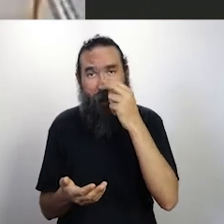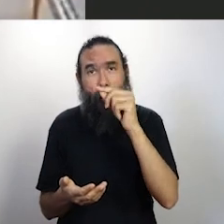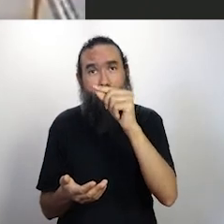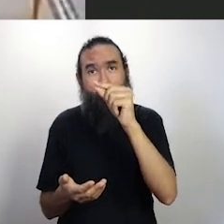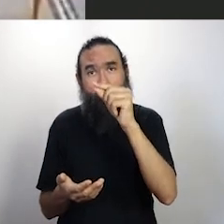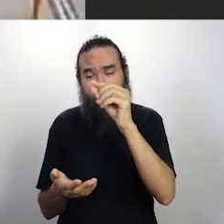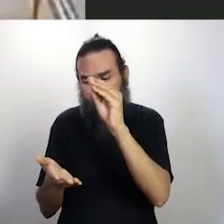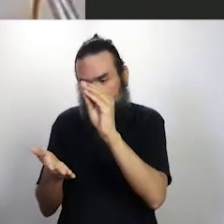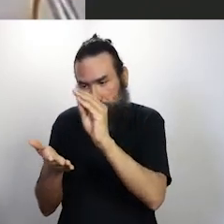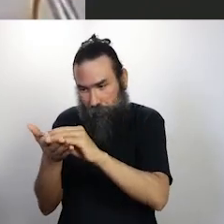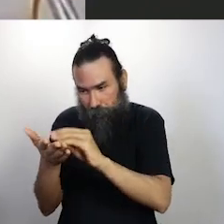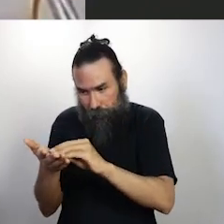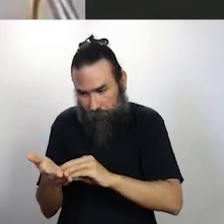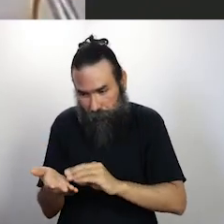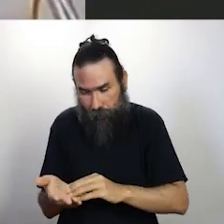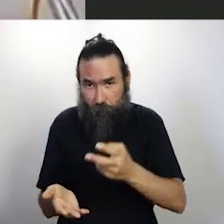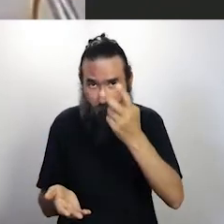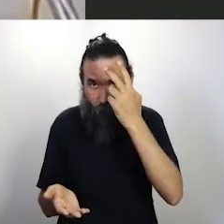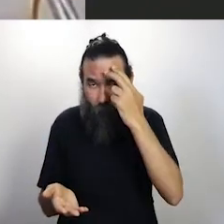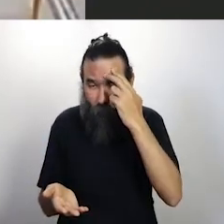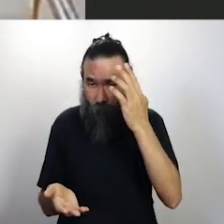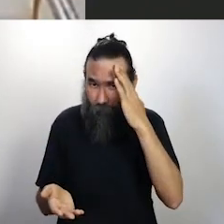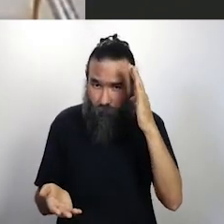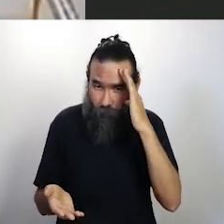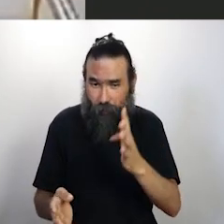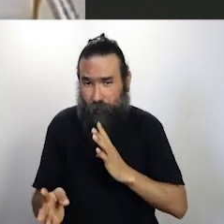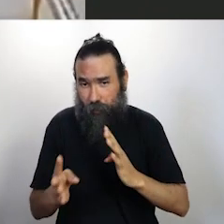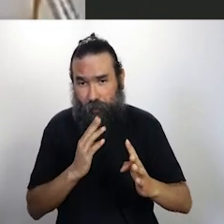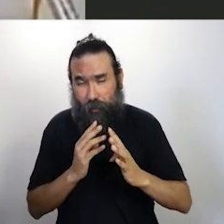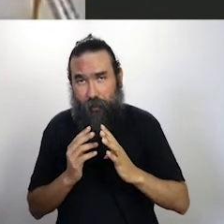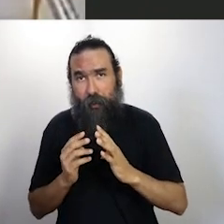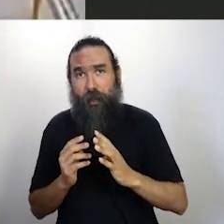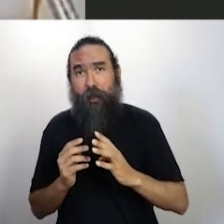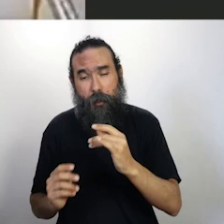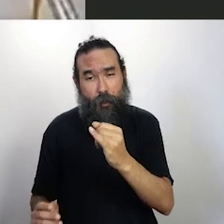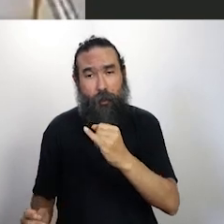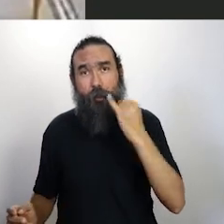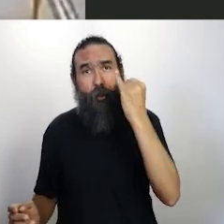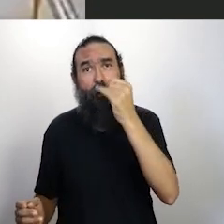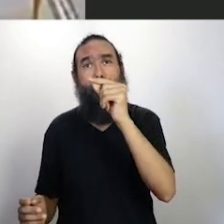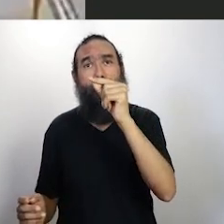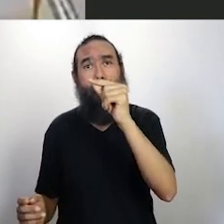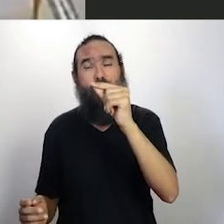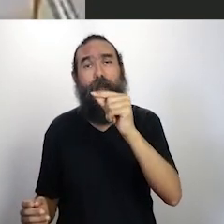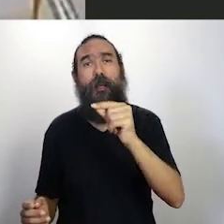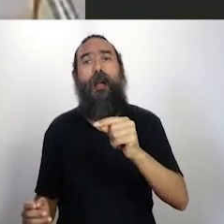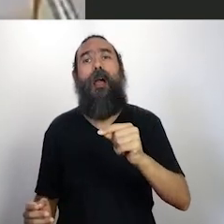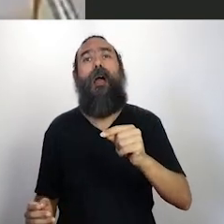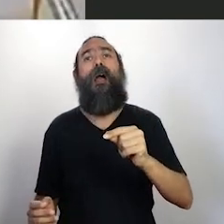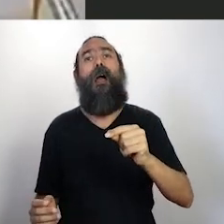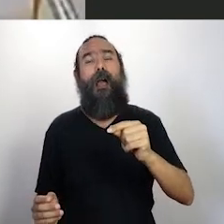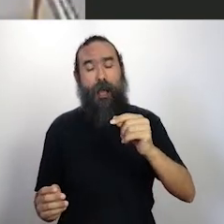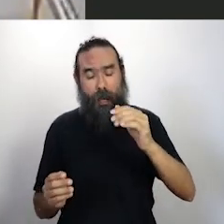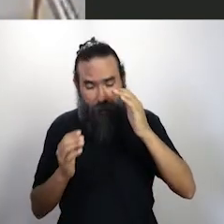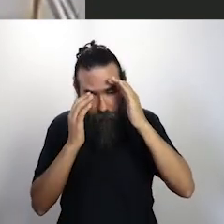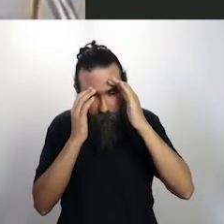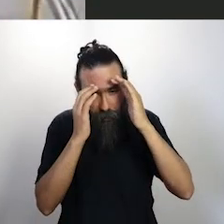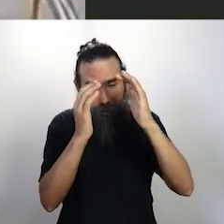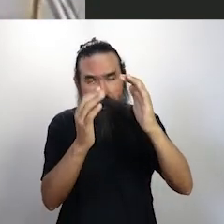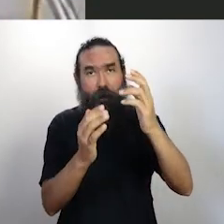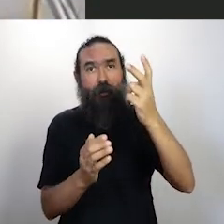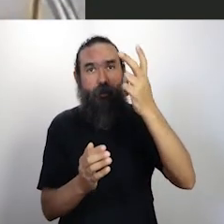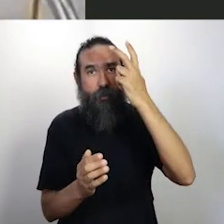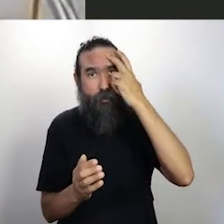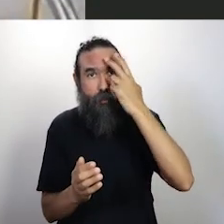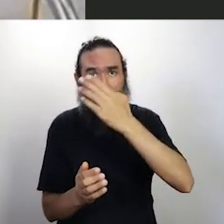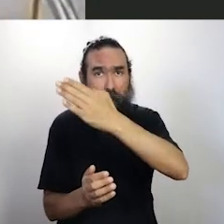cartografia de reconhecimento e legitimação desses sujeitos culturais né e ele tira